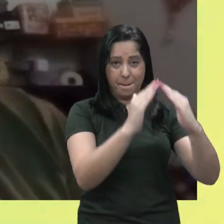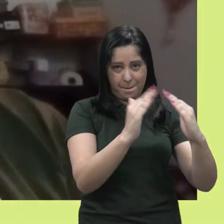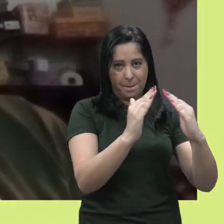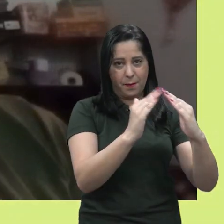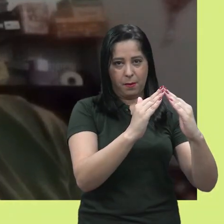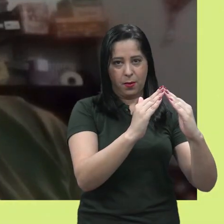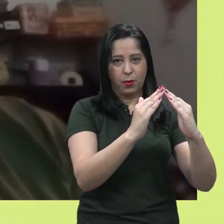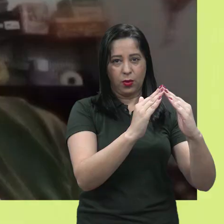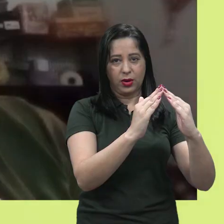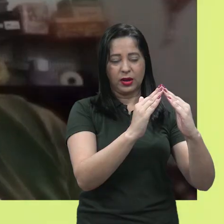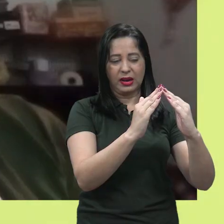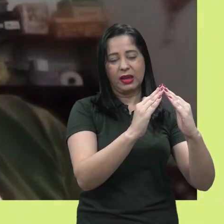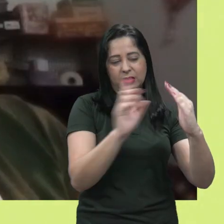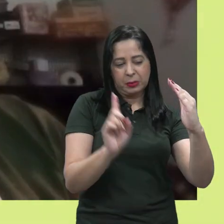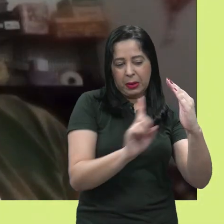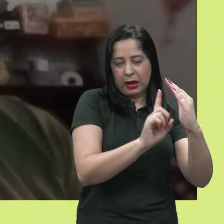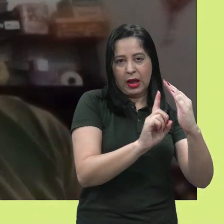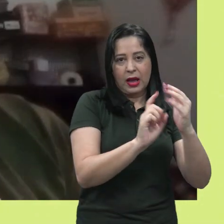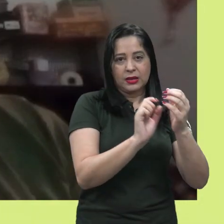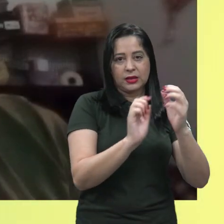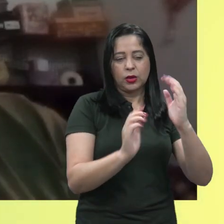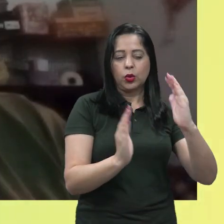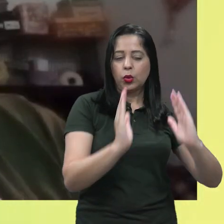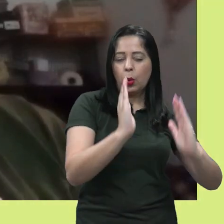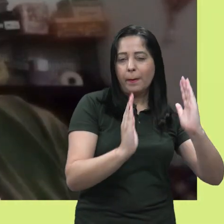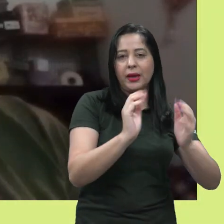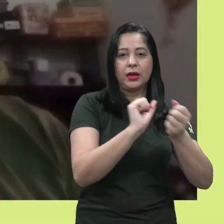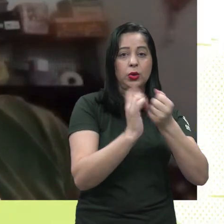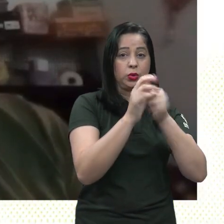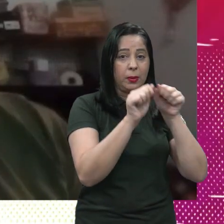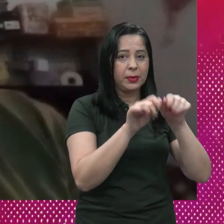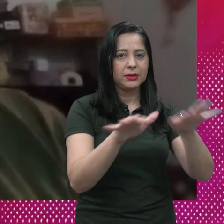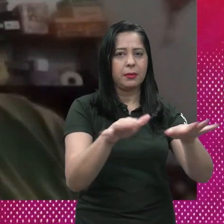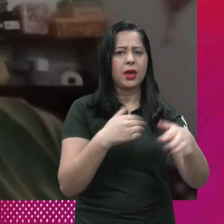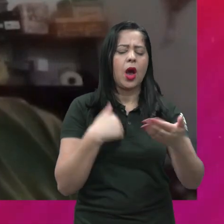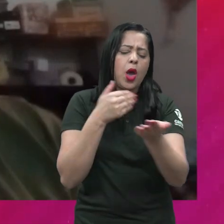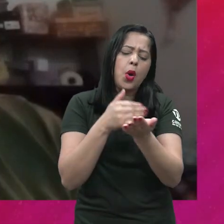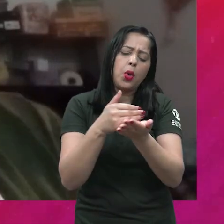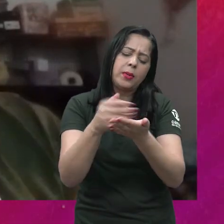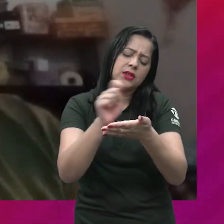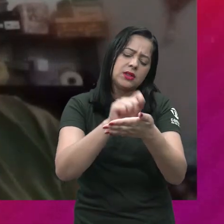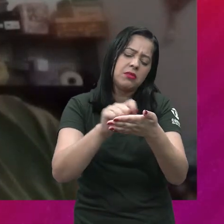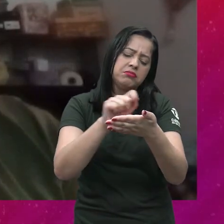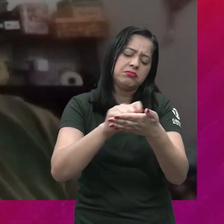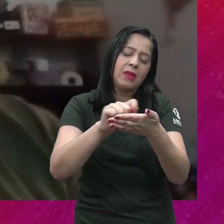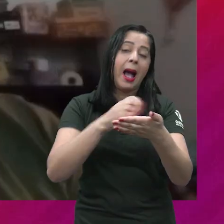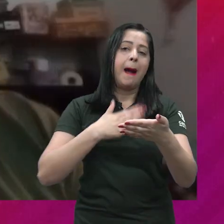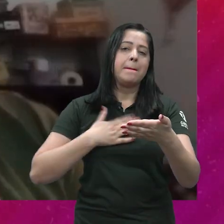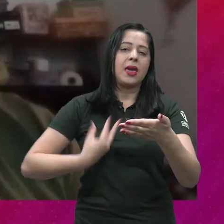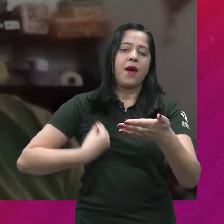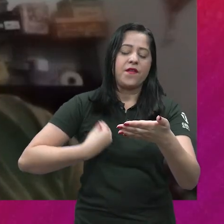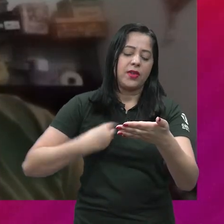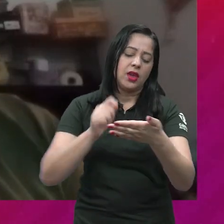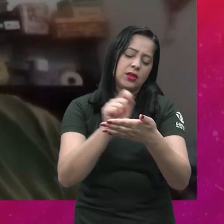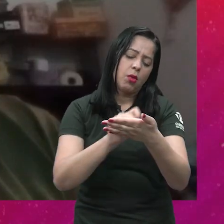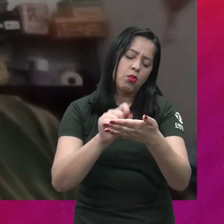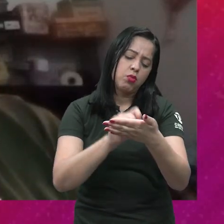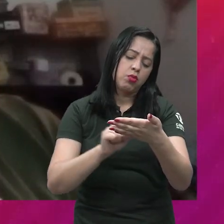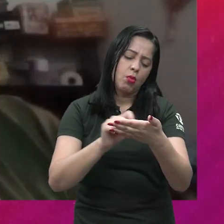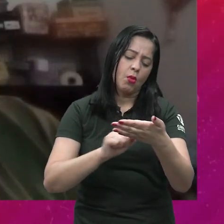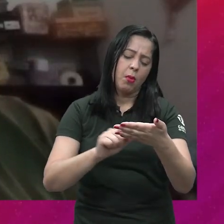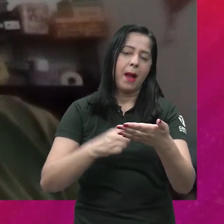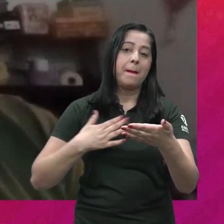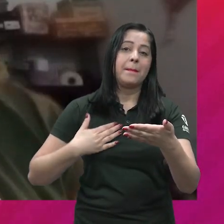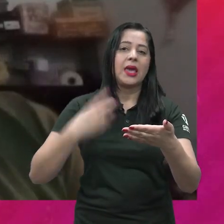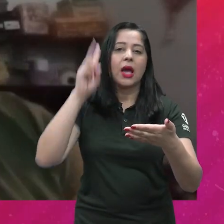abrigo, na pandemia, eu comecei a escrever, sabe? Falar um pouco de mim, da minha vida, o que eu